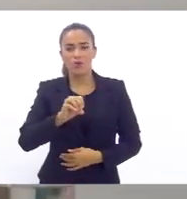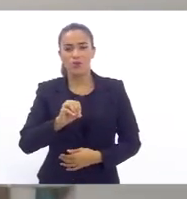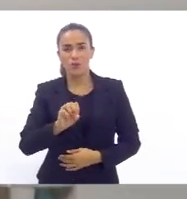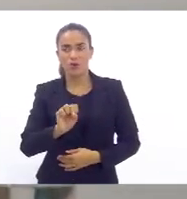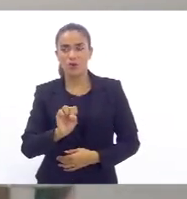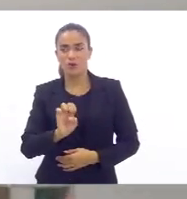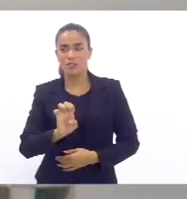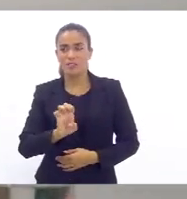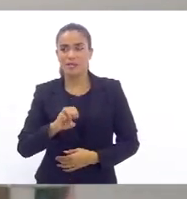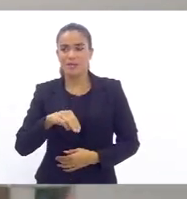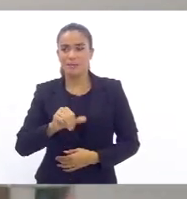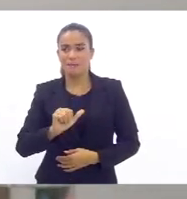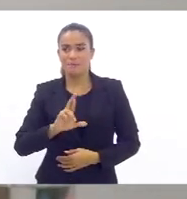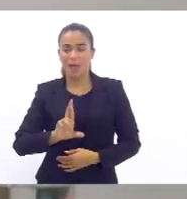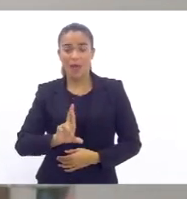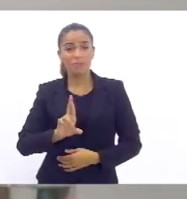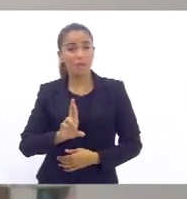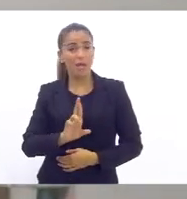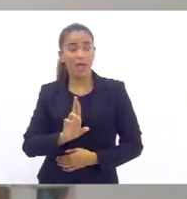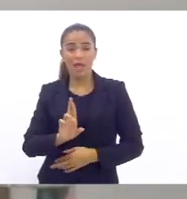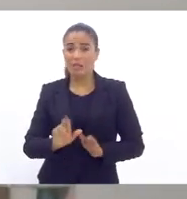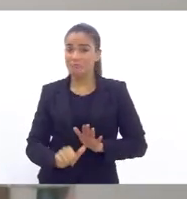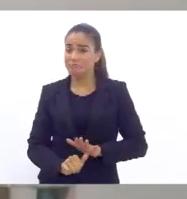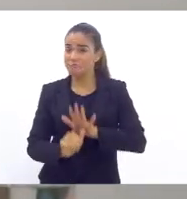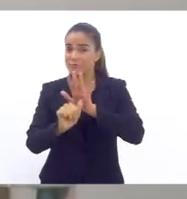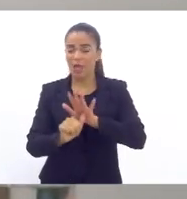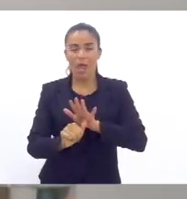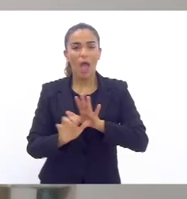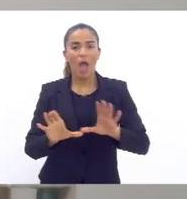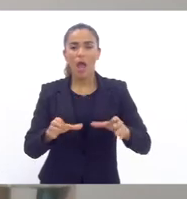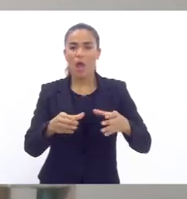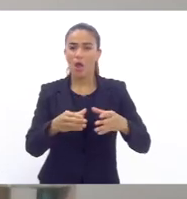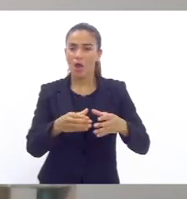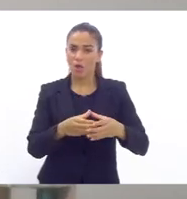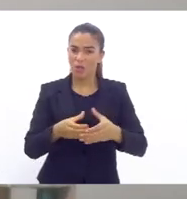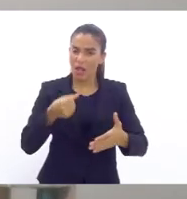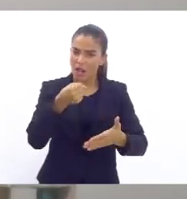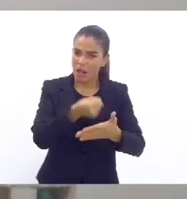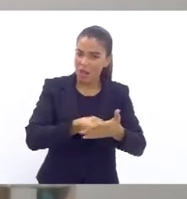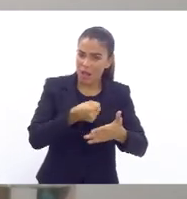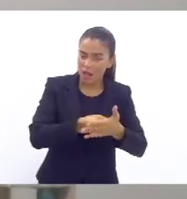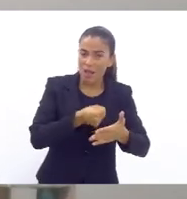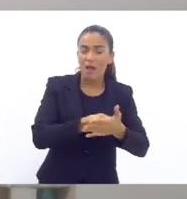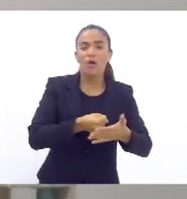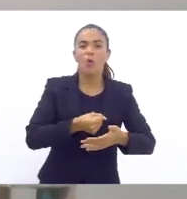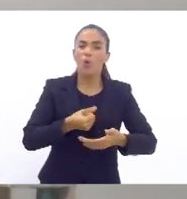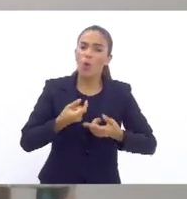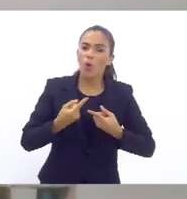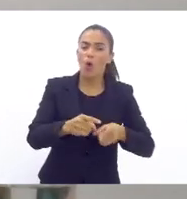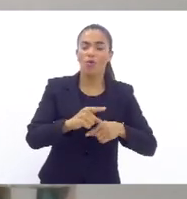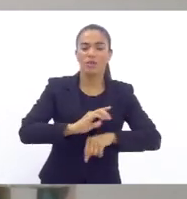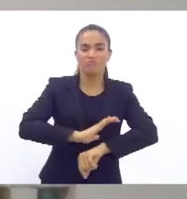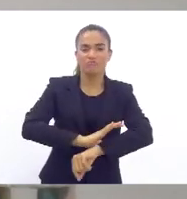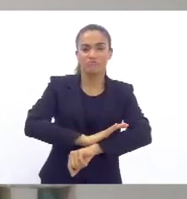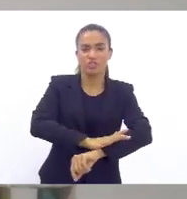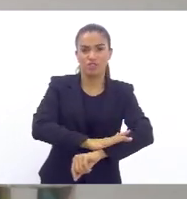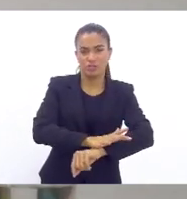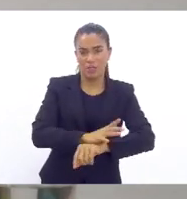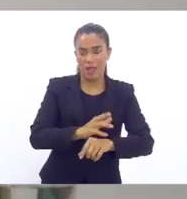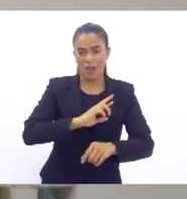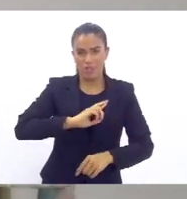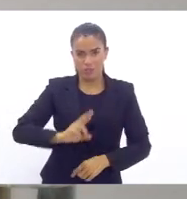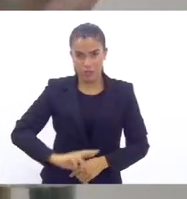Preside a comissão contra intolerância religiosa o racismo é um Combatente dos direitos humanos